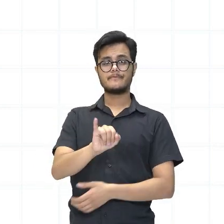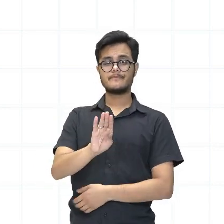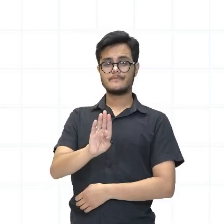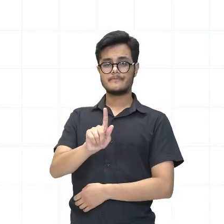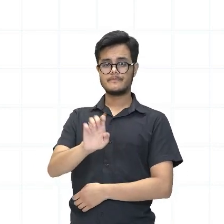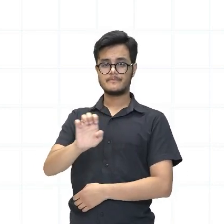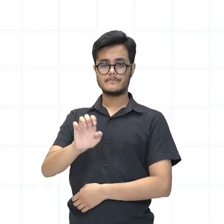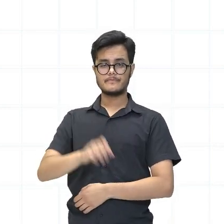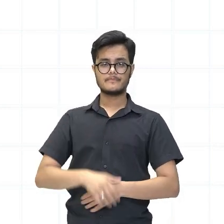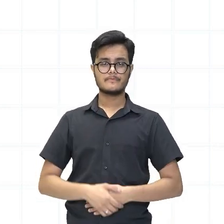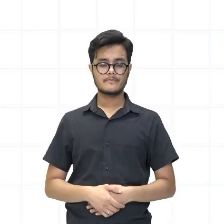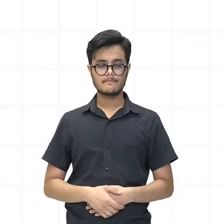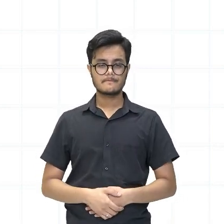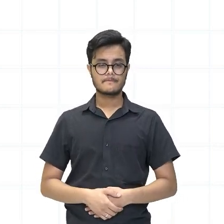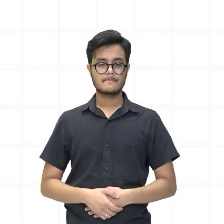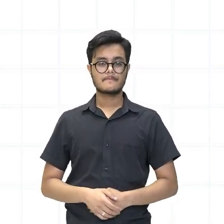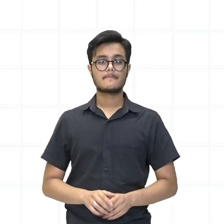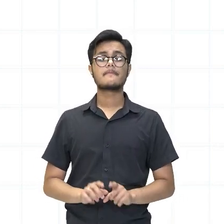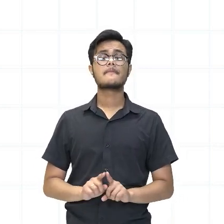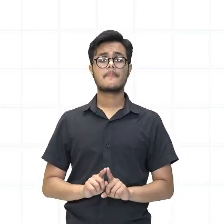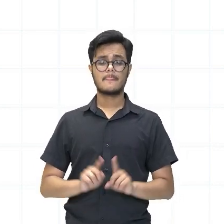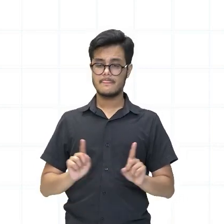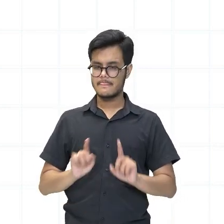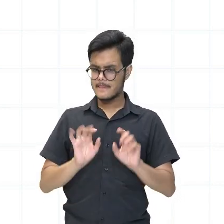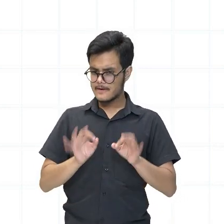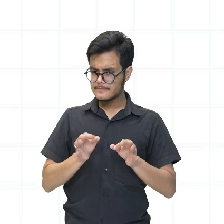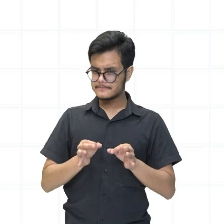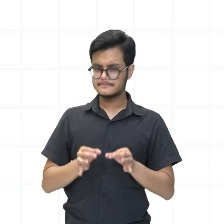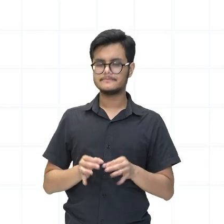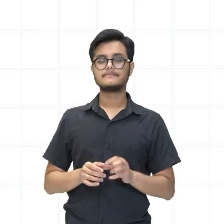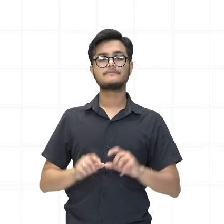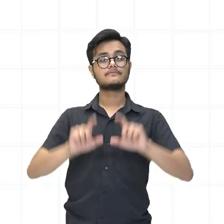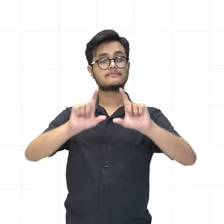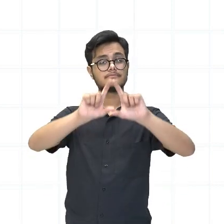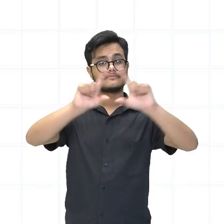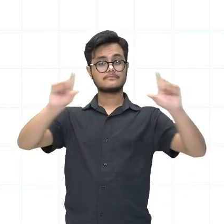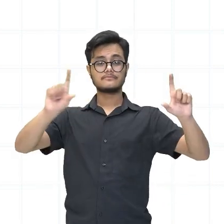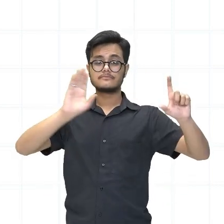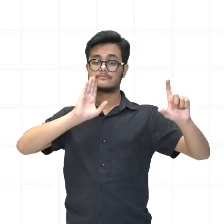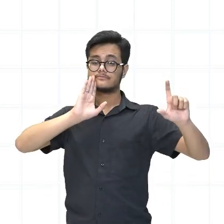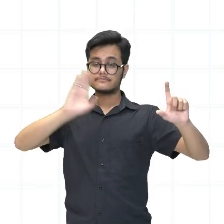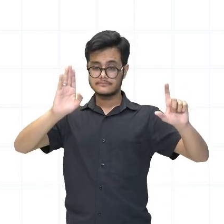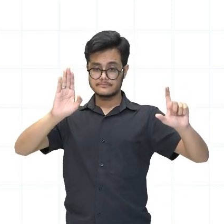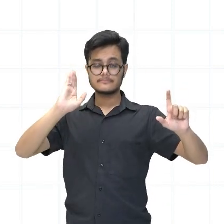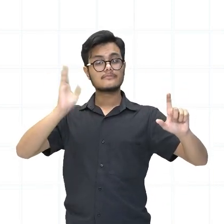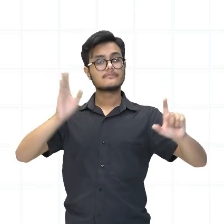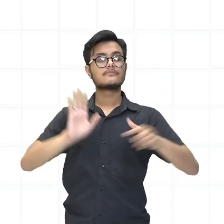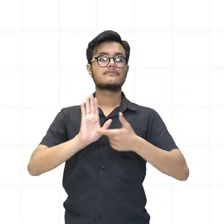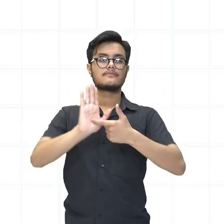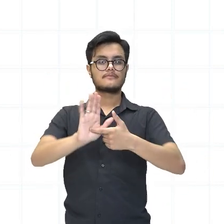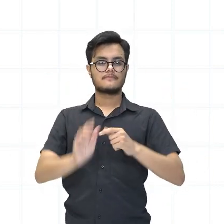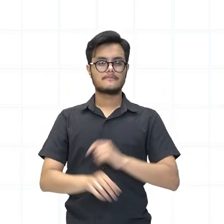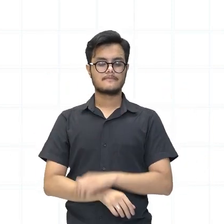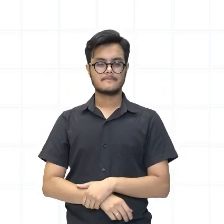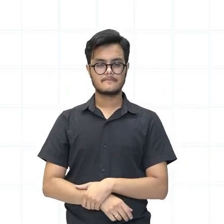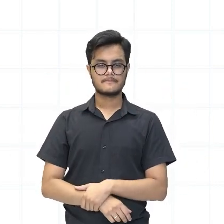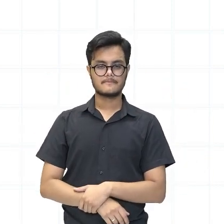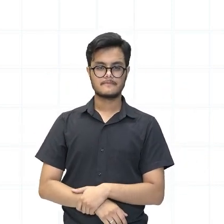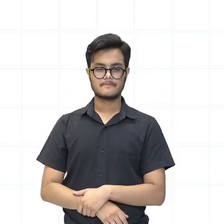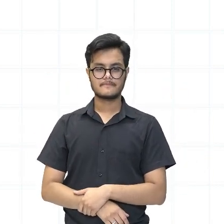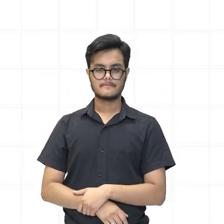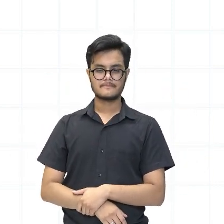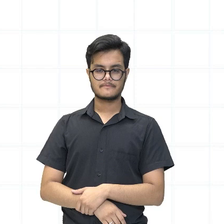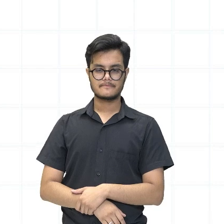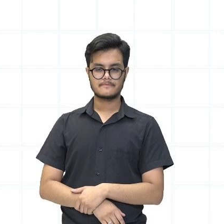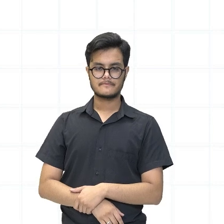Estatística. Claro, se definiu tudo isso, título, como vocês viram, nós já abordamos o título em